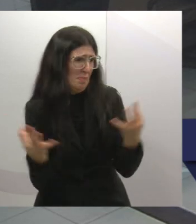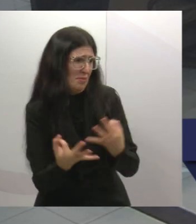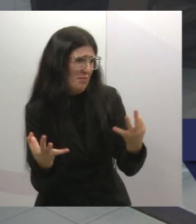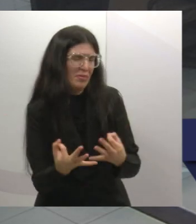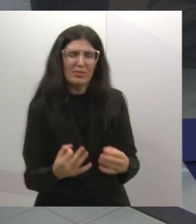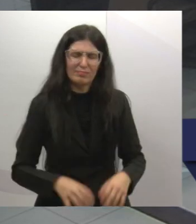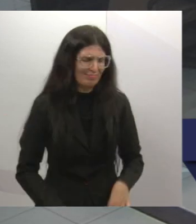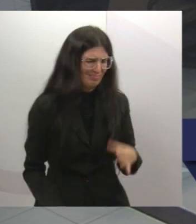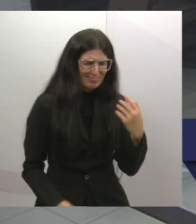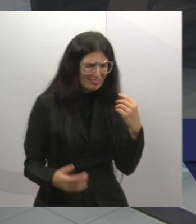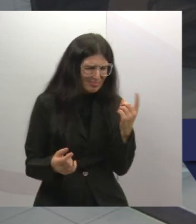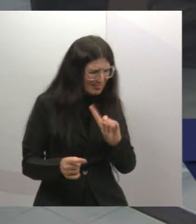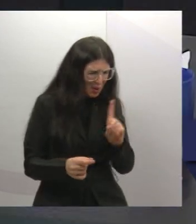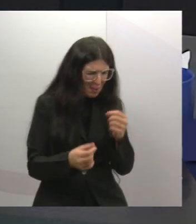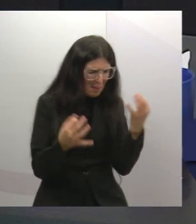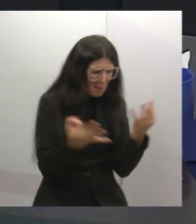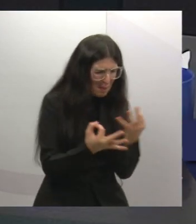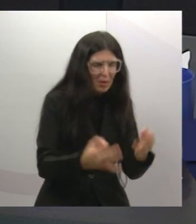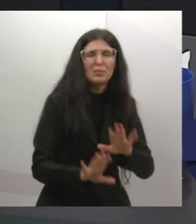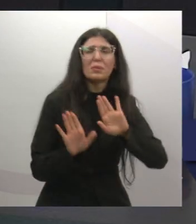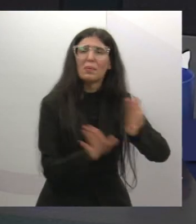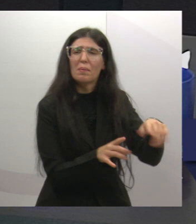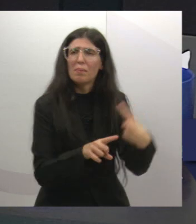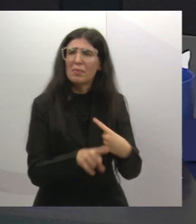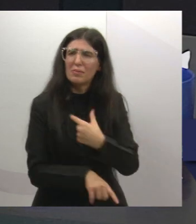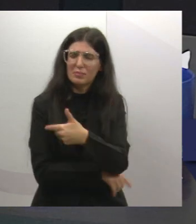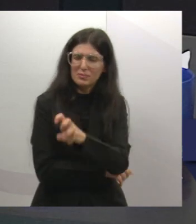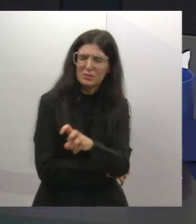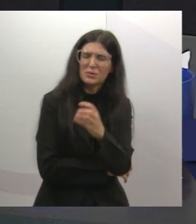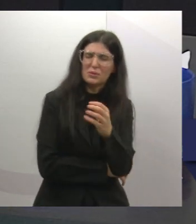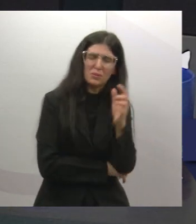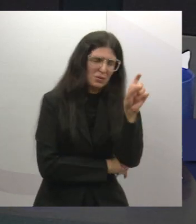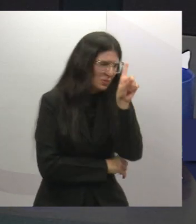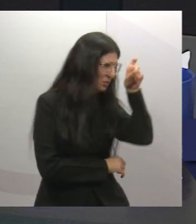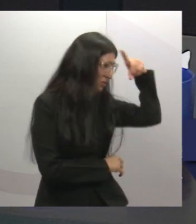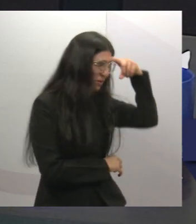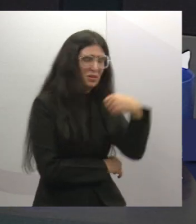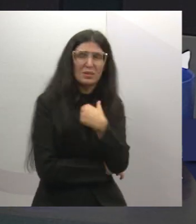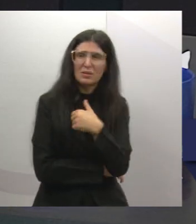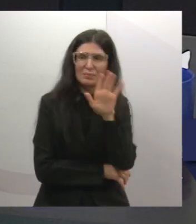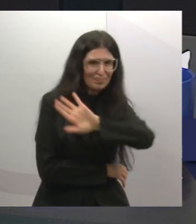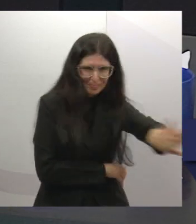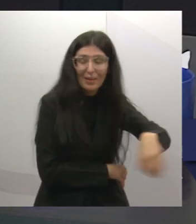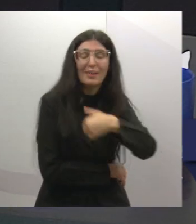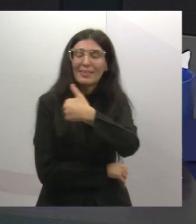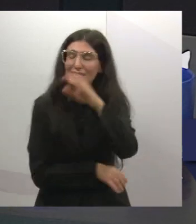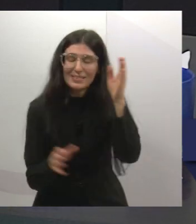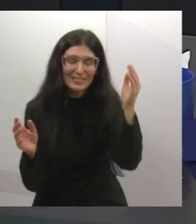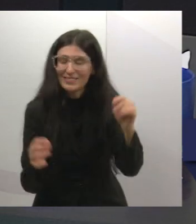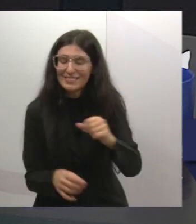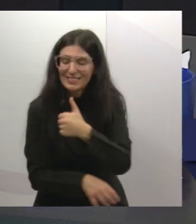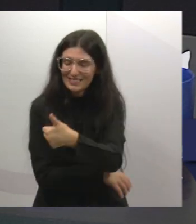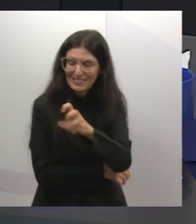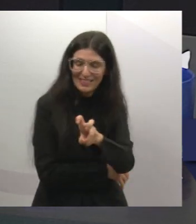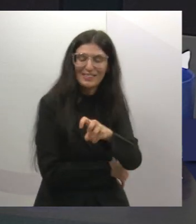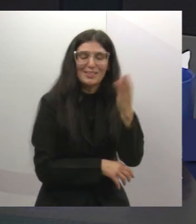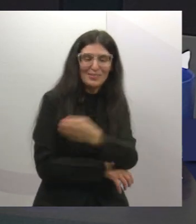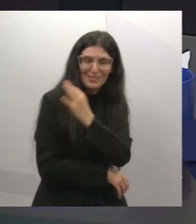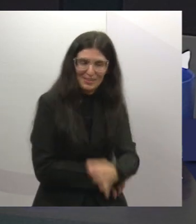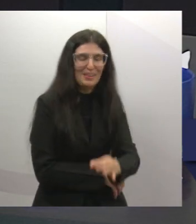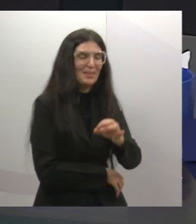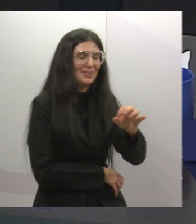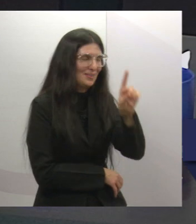que 25% do orçamento público é para a saúde e 15%, 15% para a saúde e 25% para a